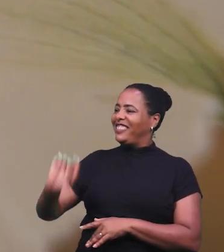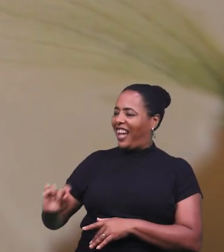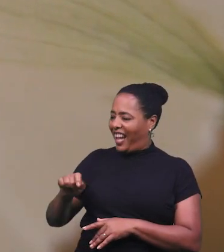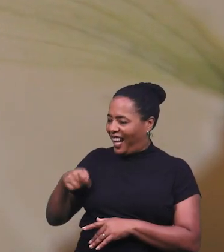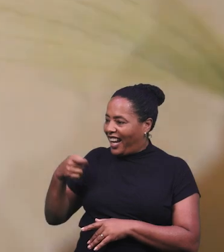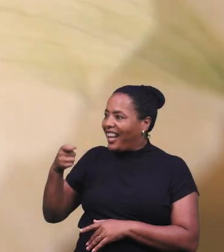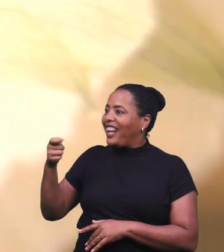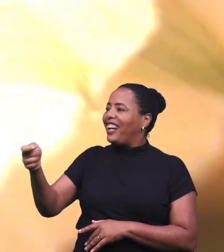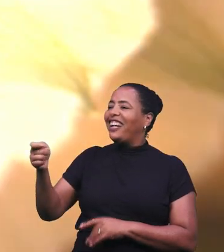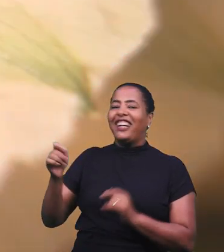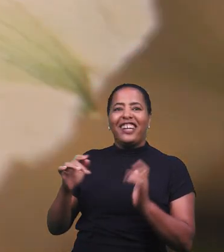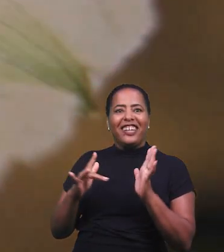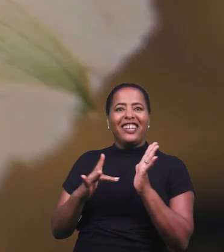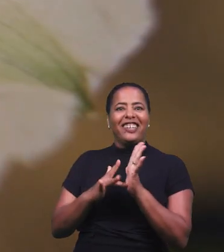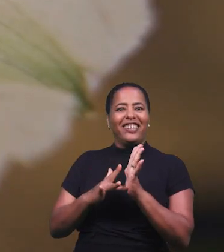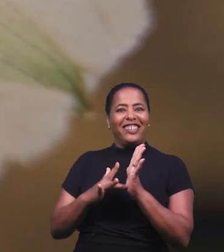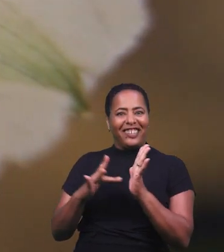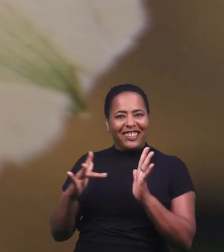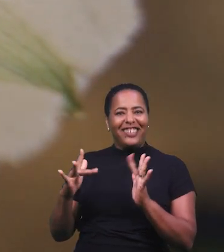Ele é Jesus,